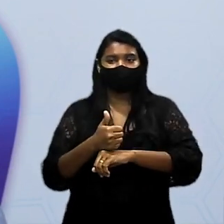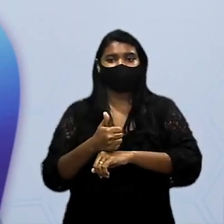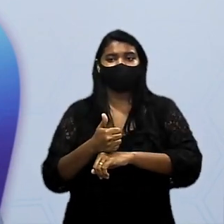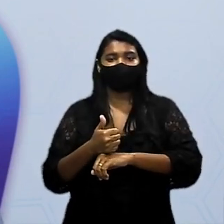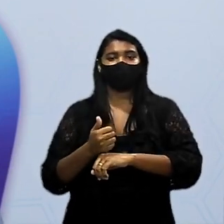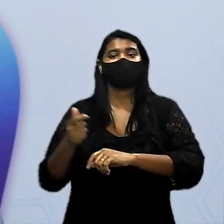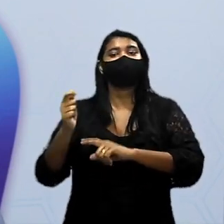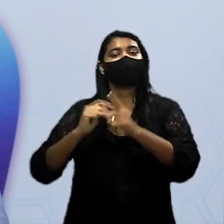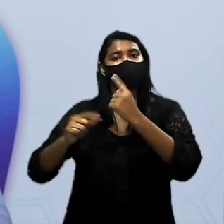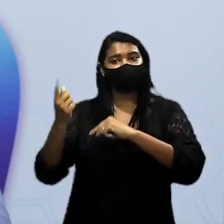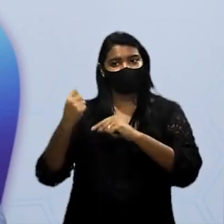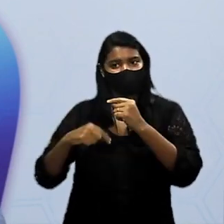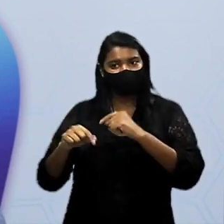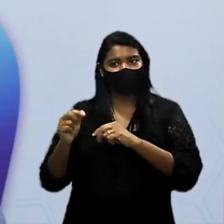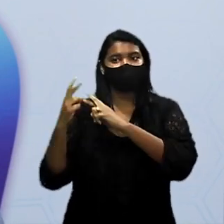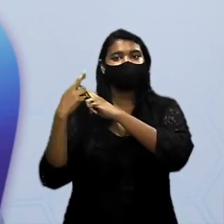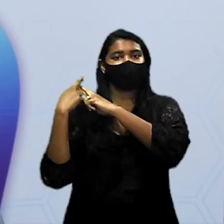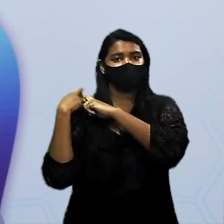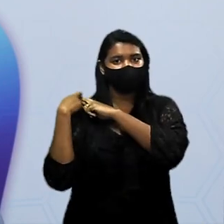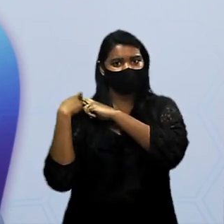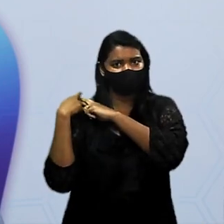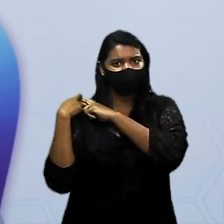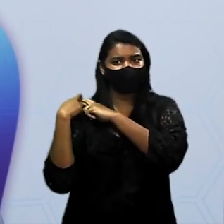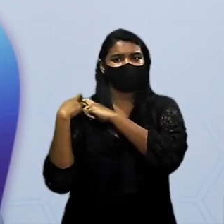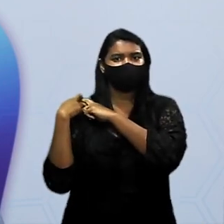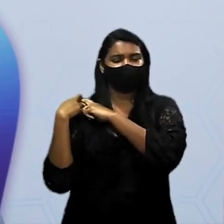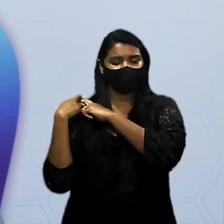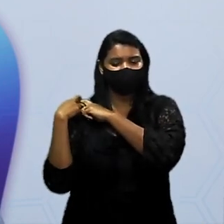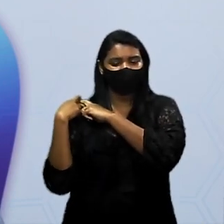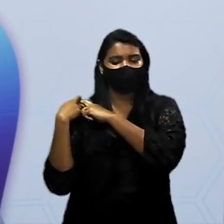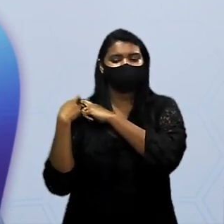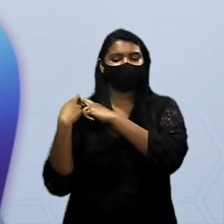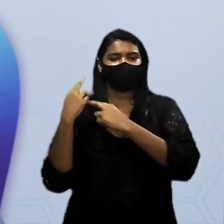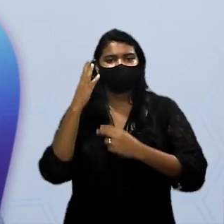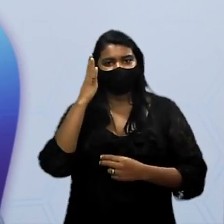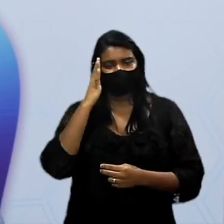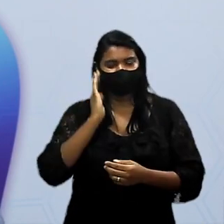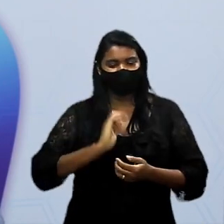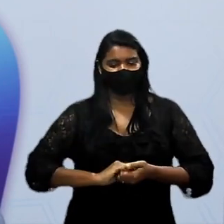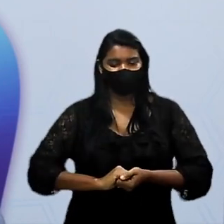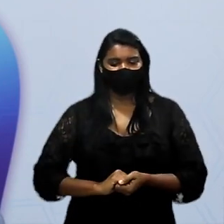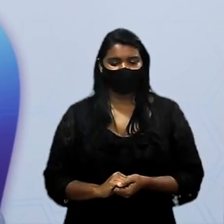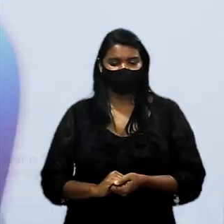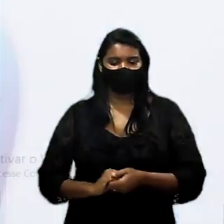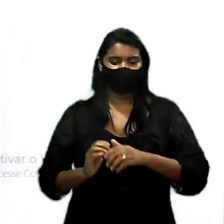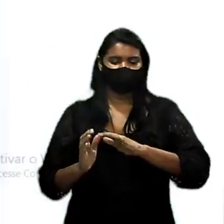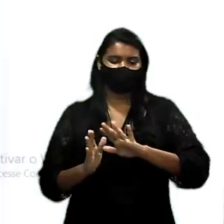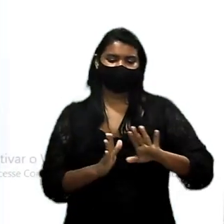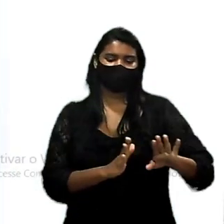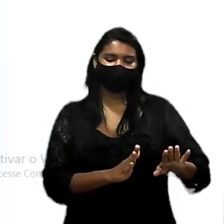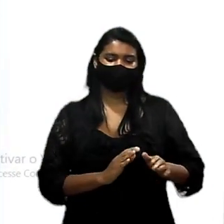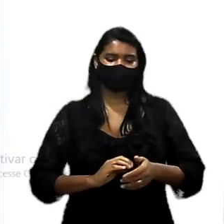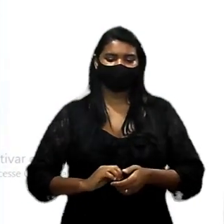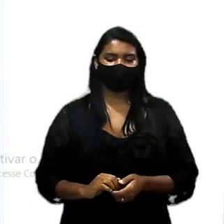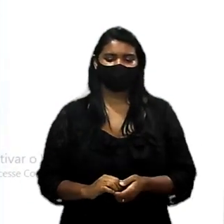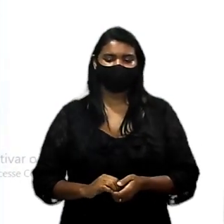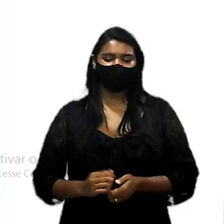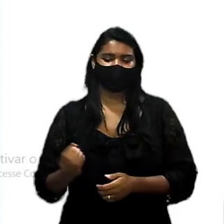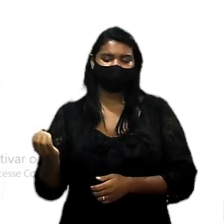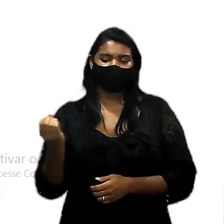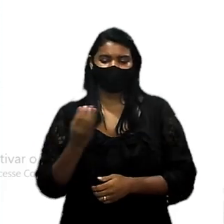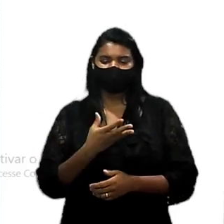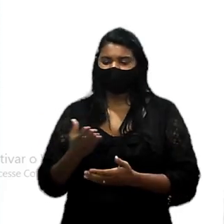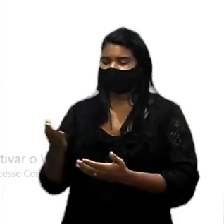tem essa função, tem esse compromisso em trabalhar dessa forma. Então, os novos paradigmas